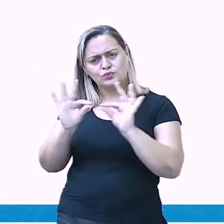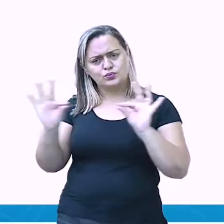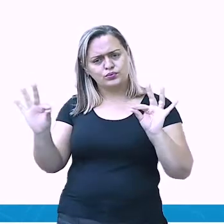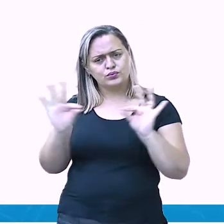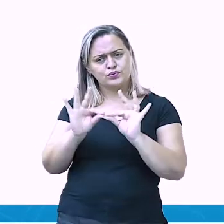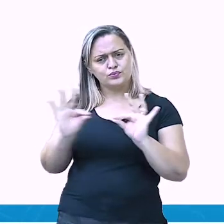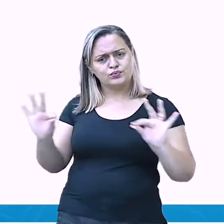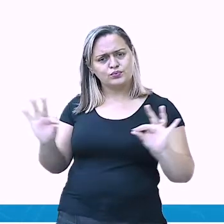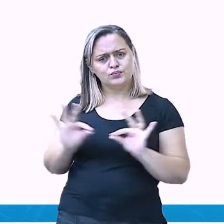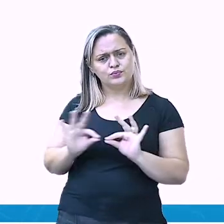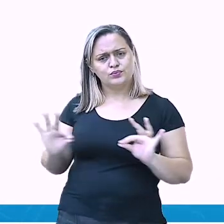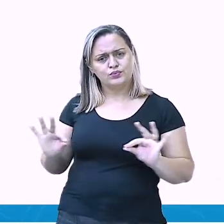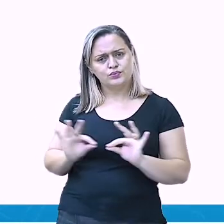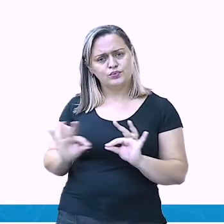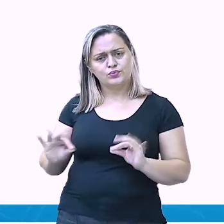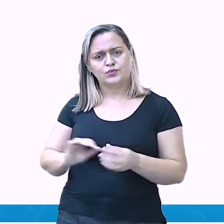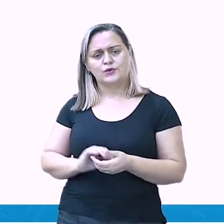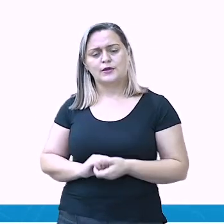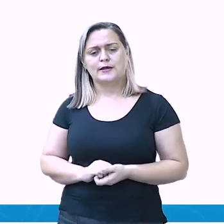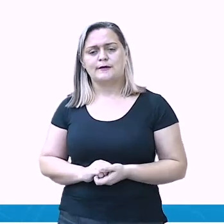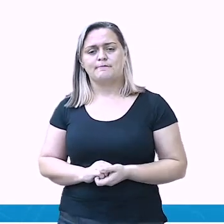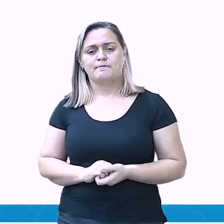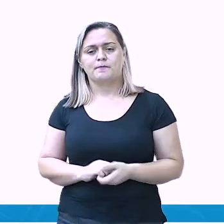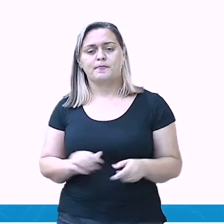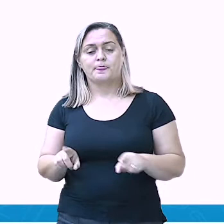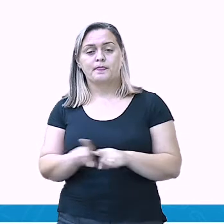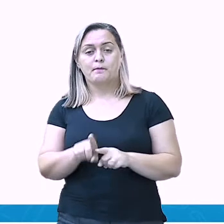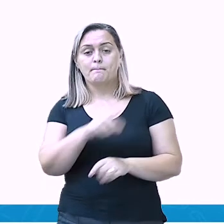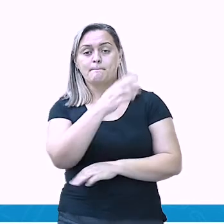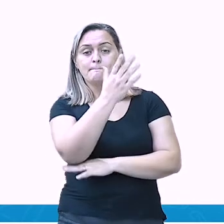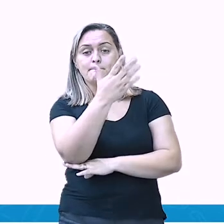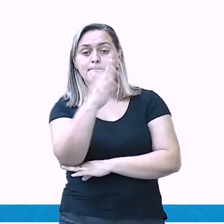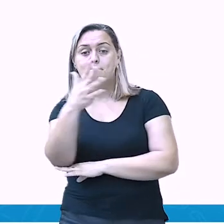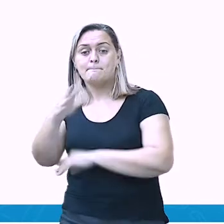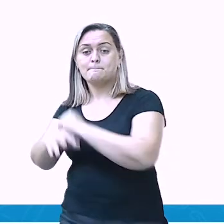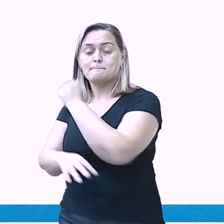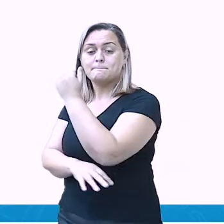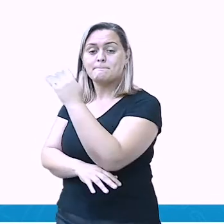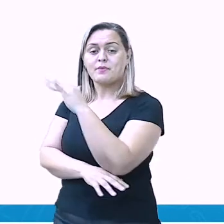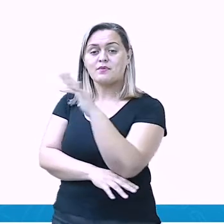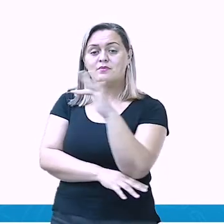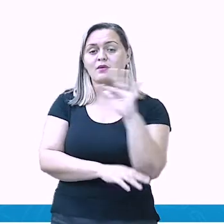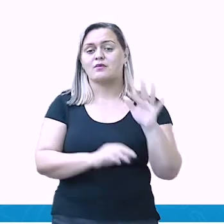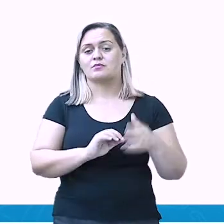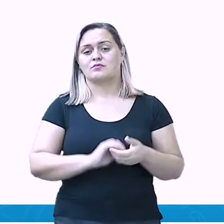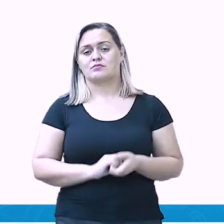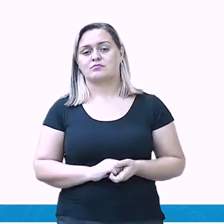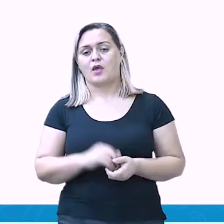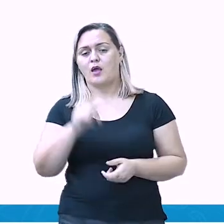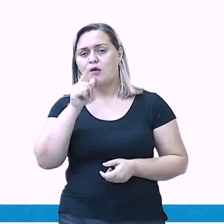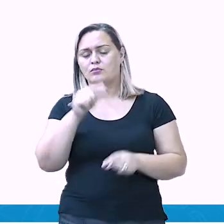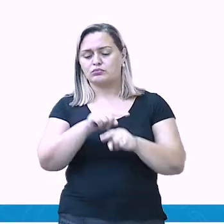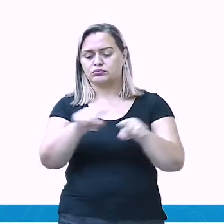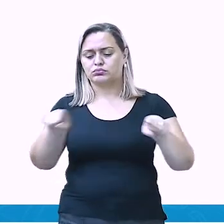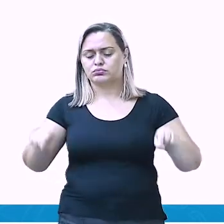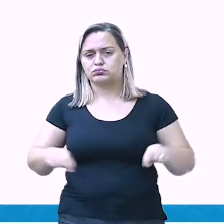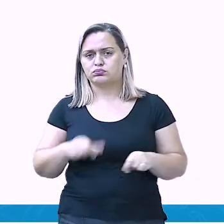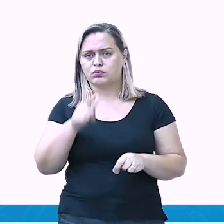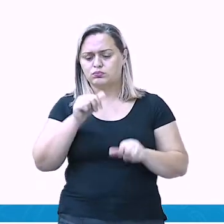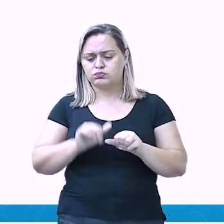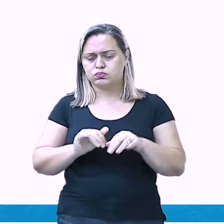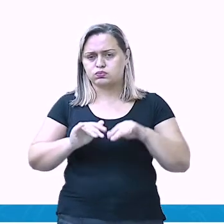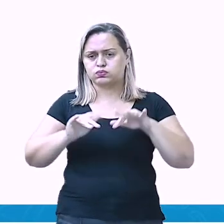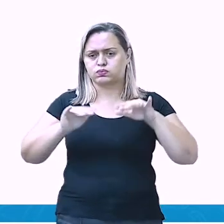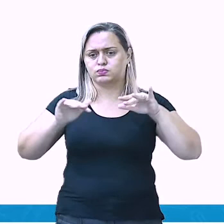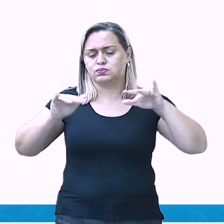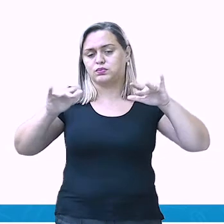ferrovias. Representação de paisagem, árvores, terrenos alagados. E mais algumas informações